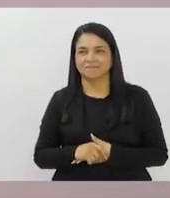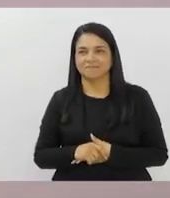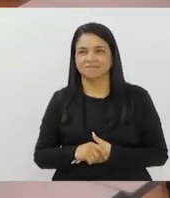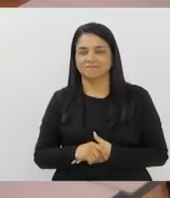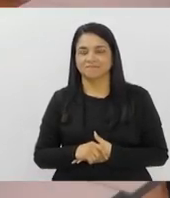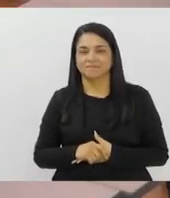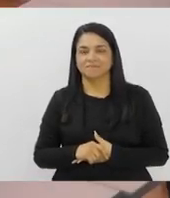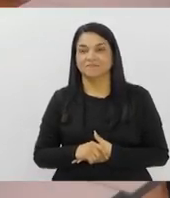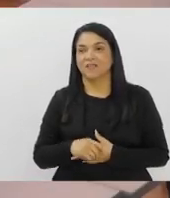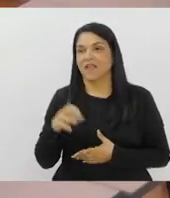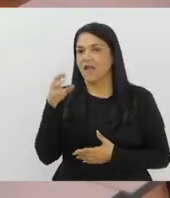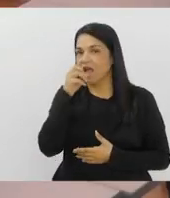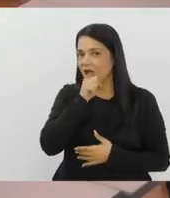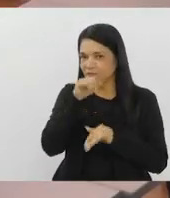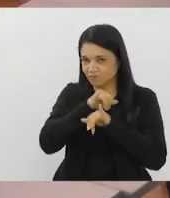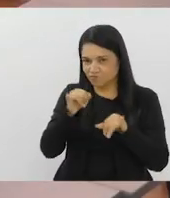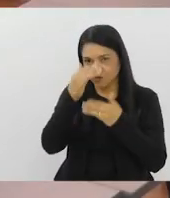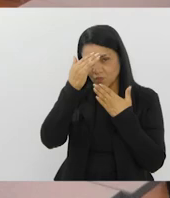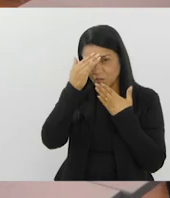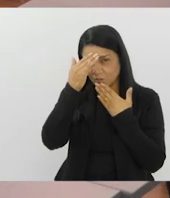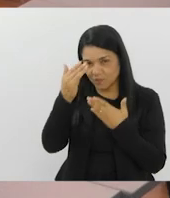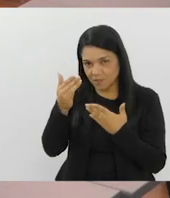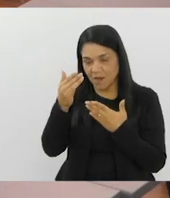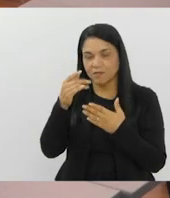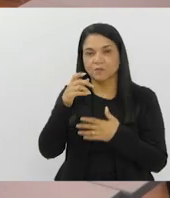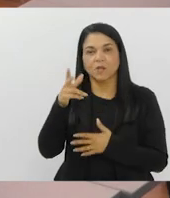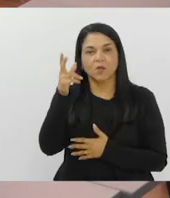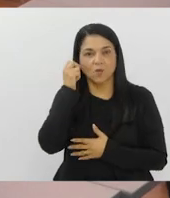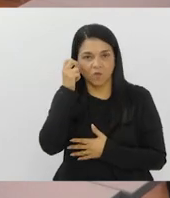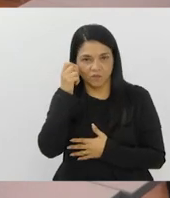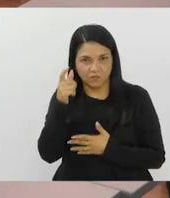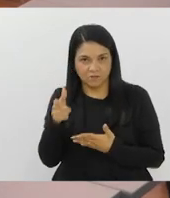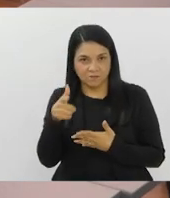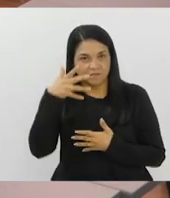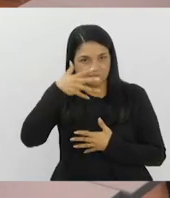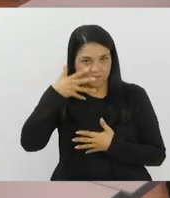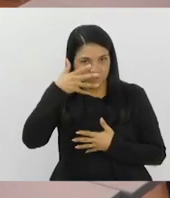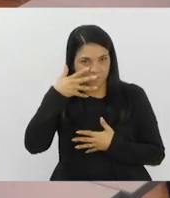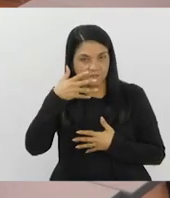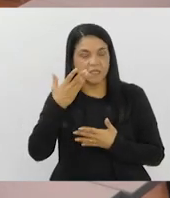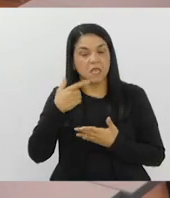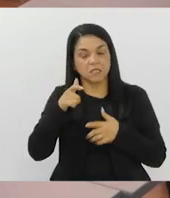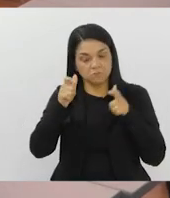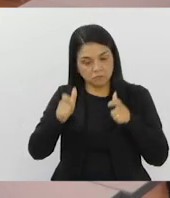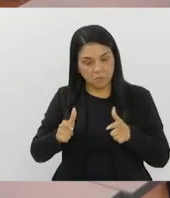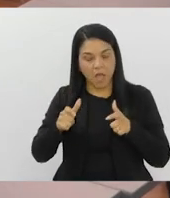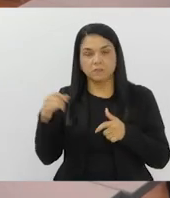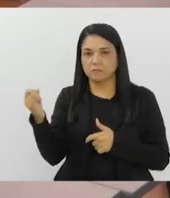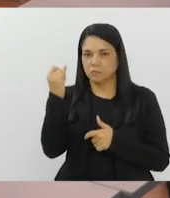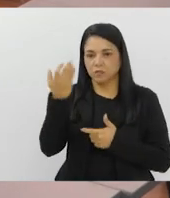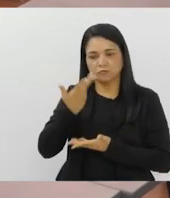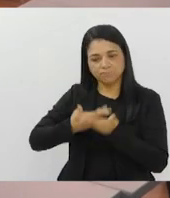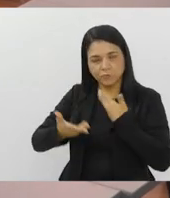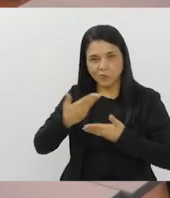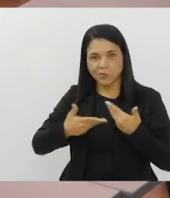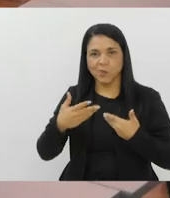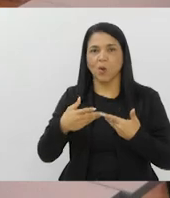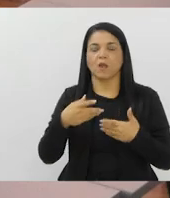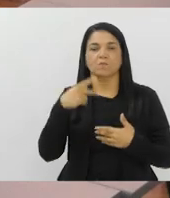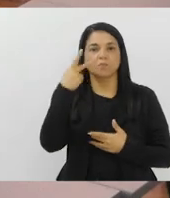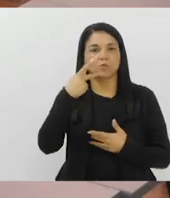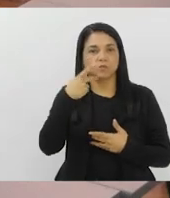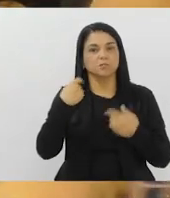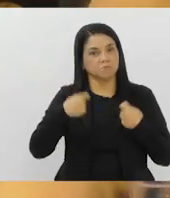Gente, recado rápido, obrigada pela escuta atenta. Também achei muito importante mais esse espaço de troca sobre essa política tão necessária. E a